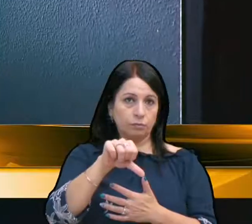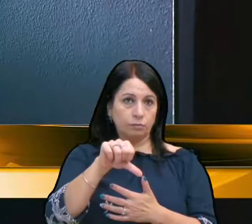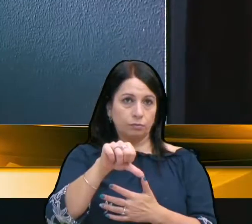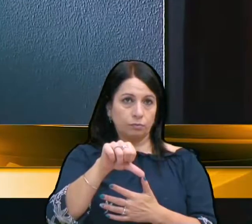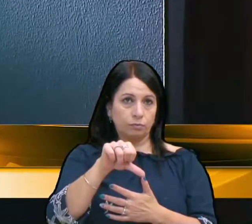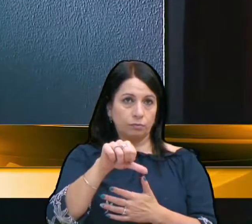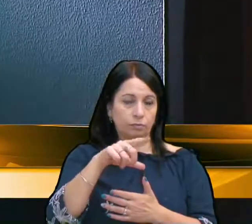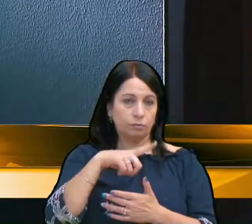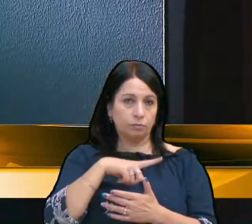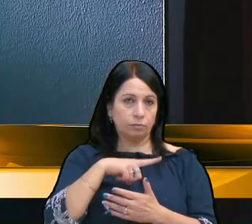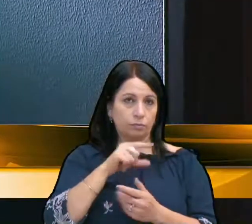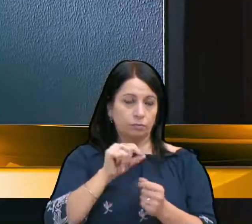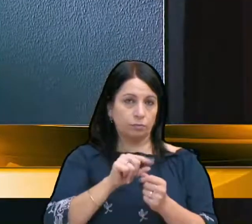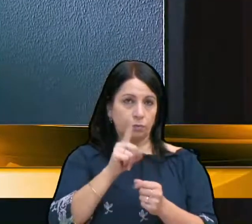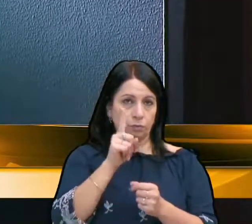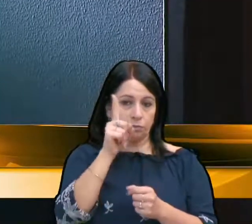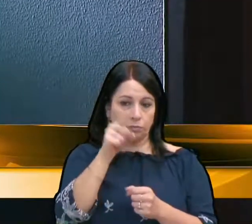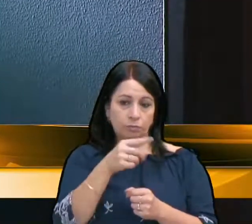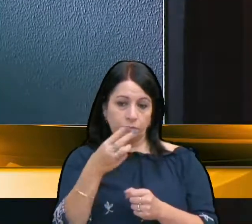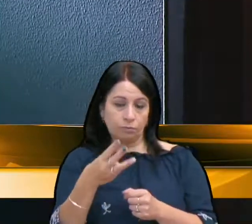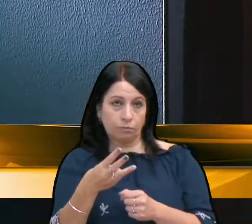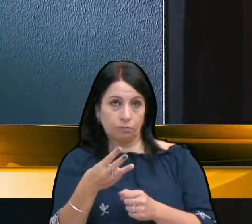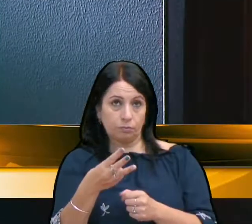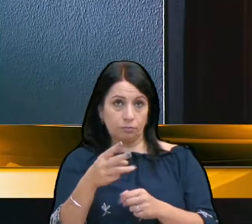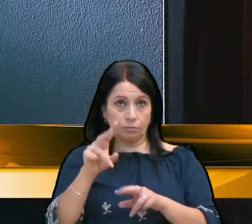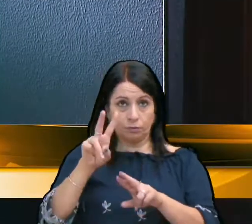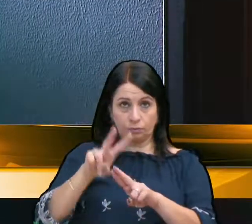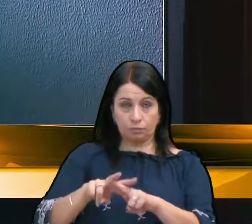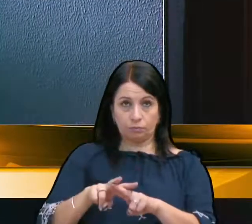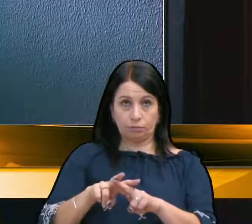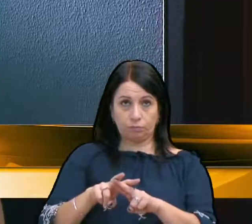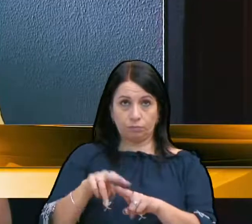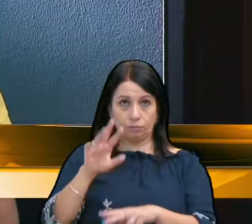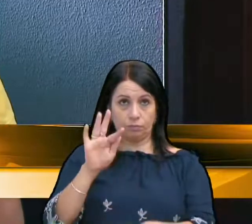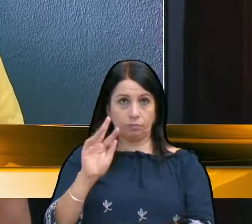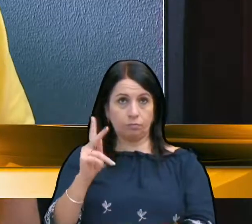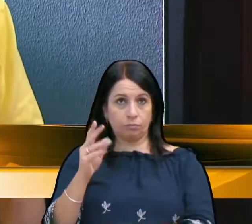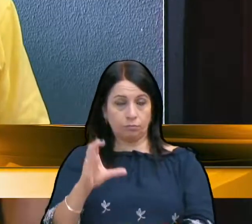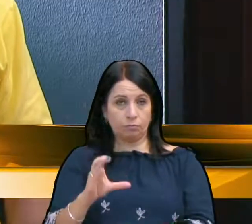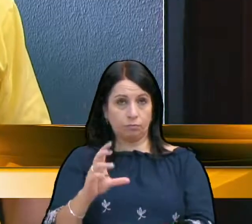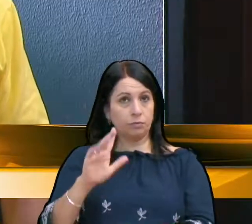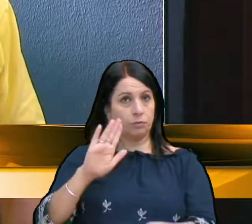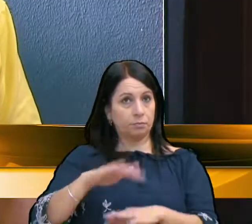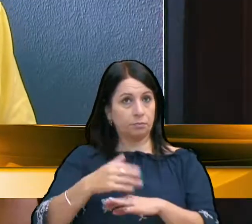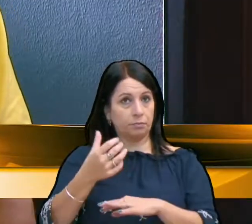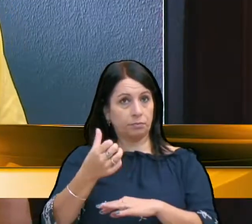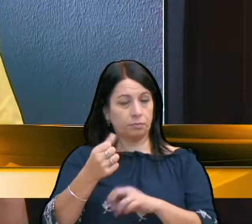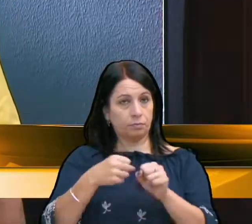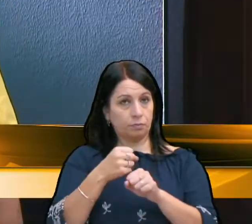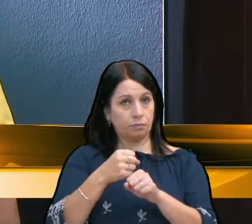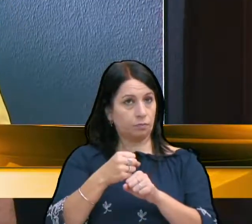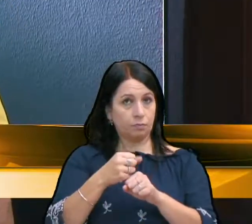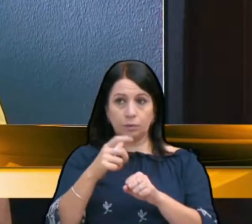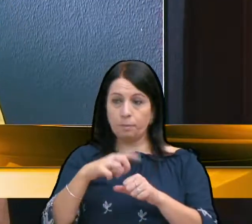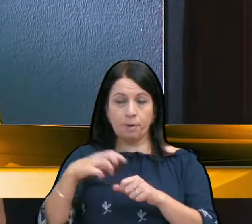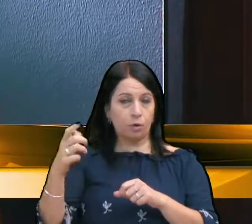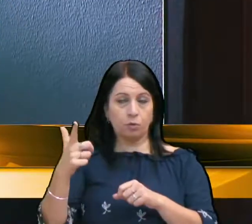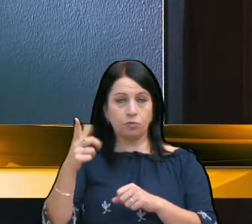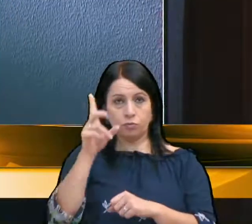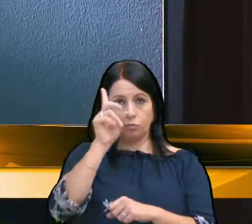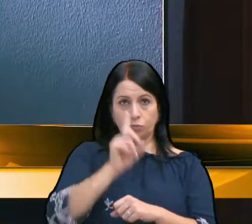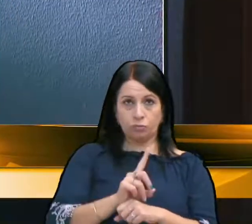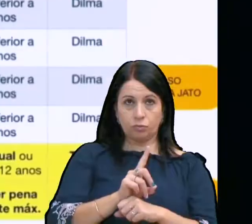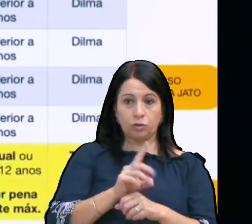1999, tu tinha que cumprir um terço da pena, no tempo do Fernando Henrique, e penas inferior a 6 anos. Maior que isso, não teria o direito